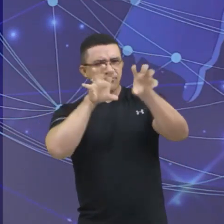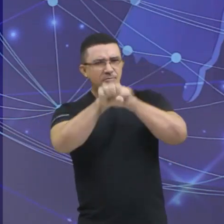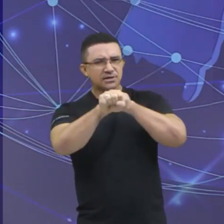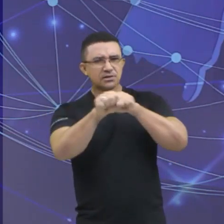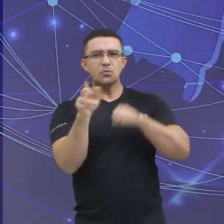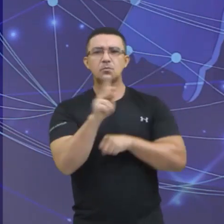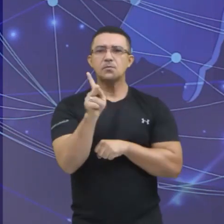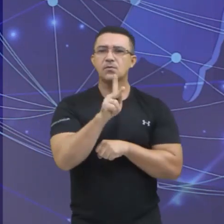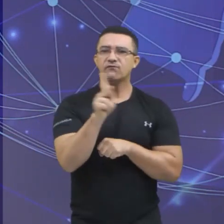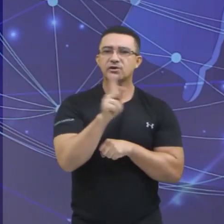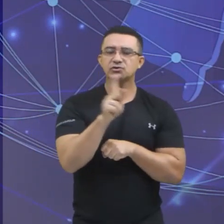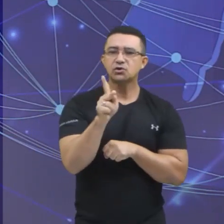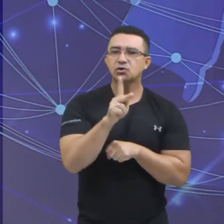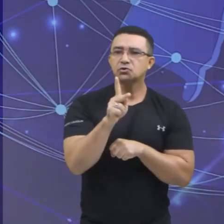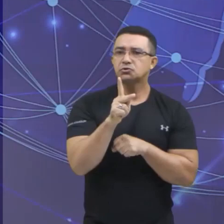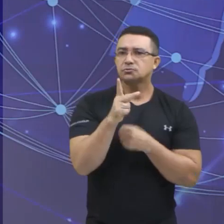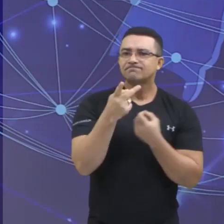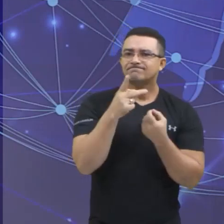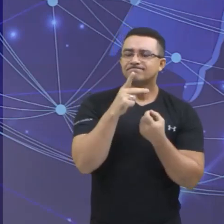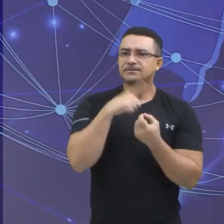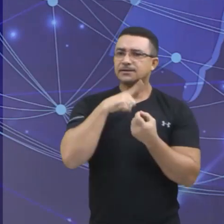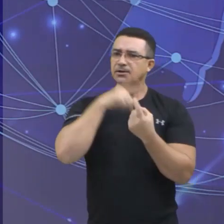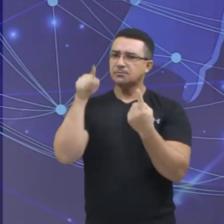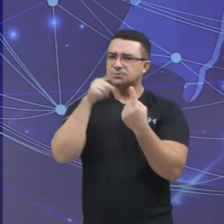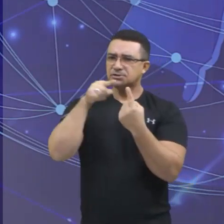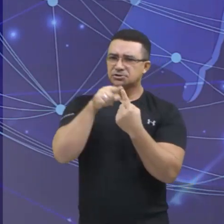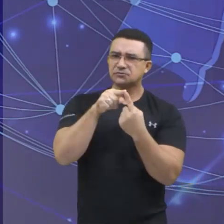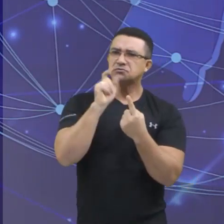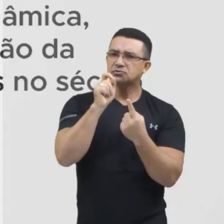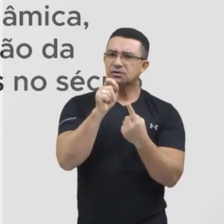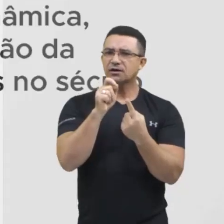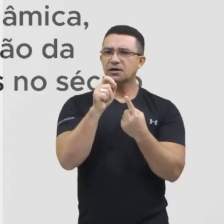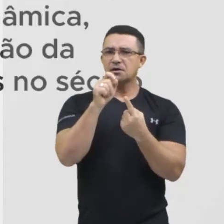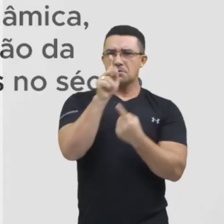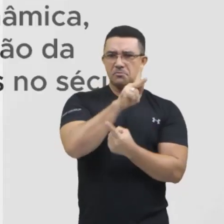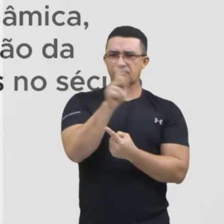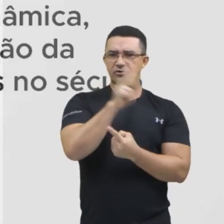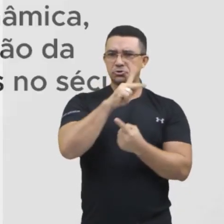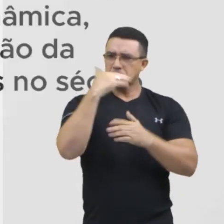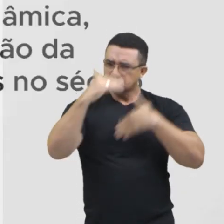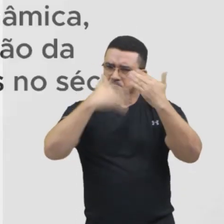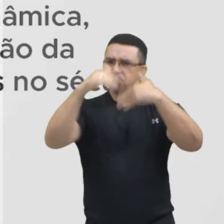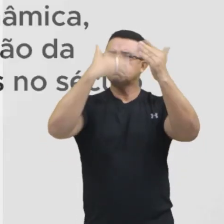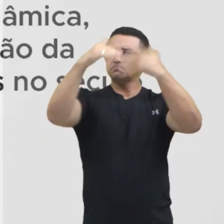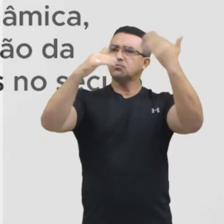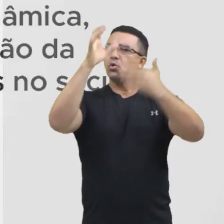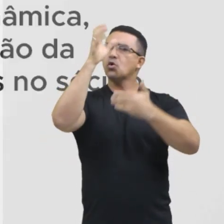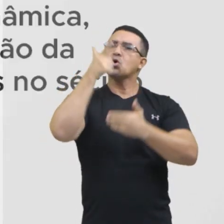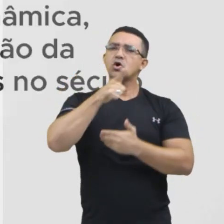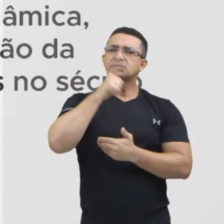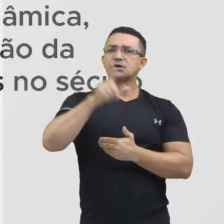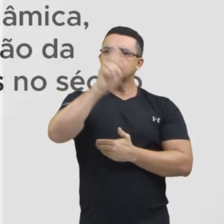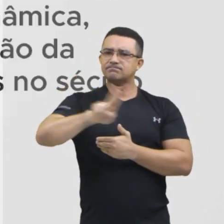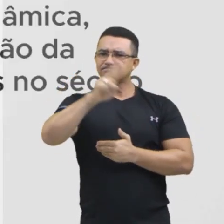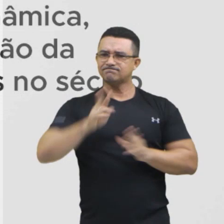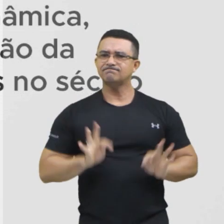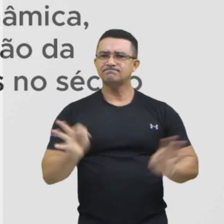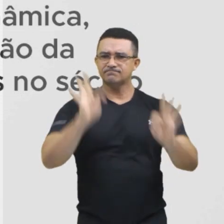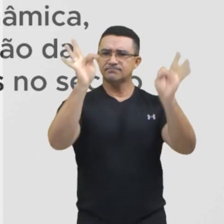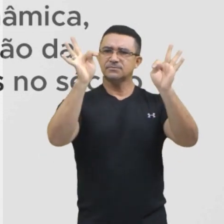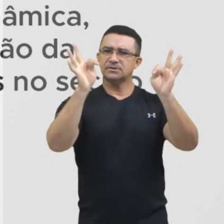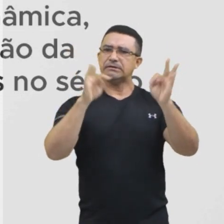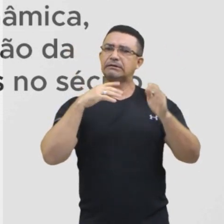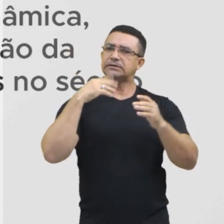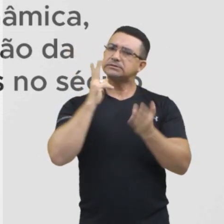professores a fim de que estes possam se instrumentalizar tecnologicamente, tá? E se tornem cada